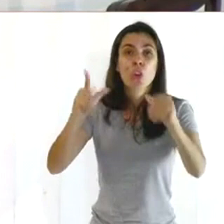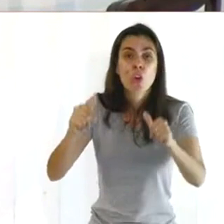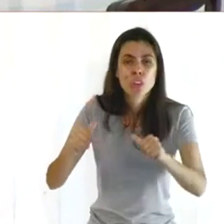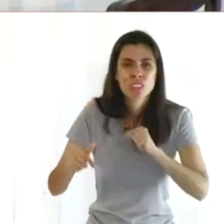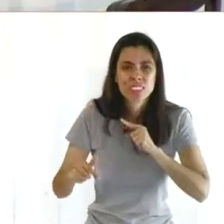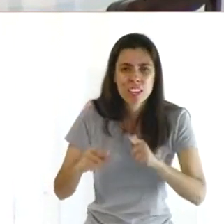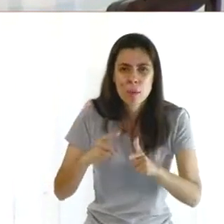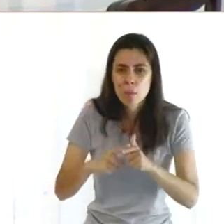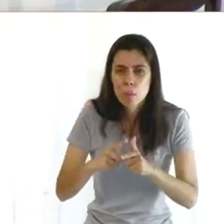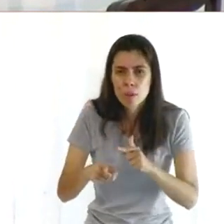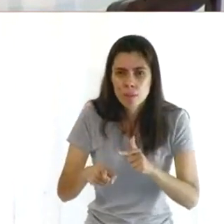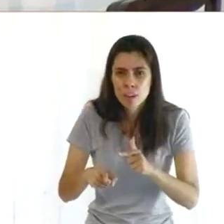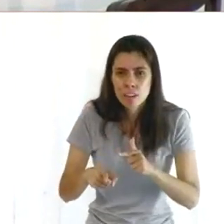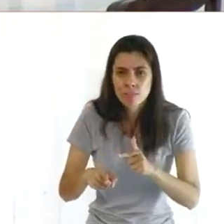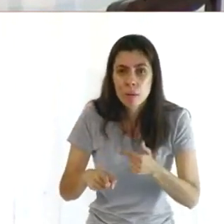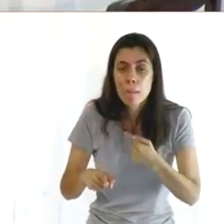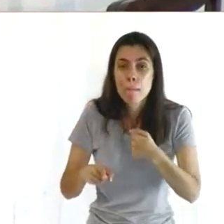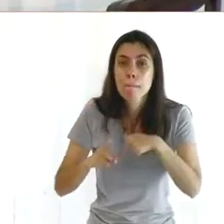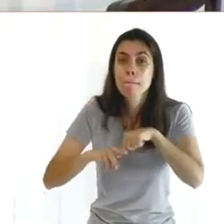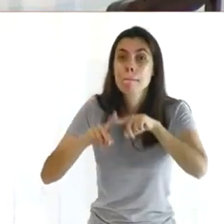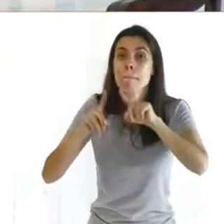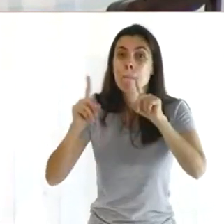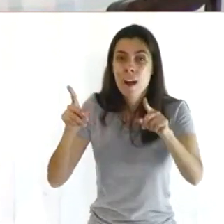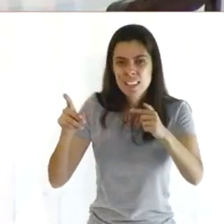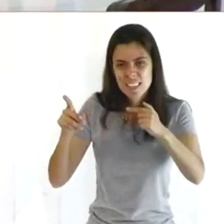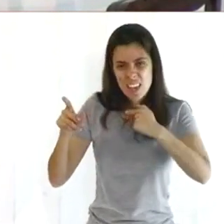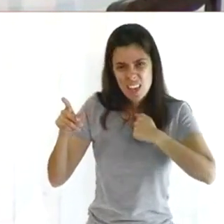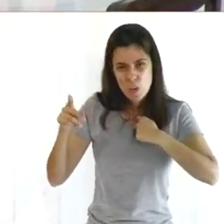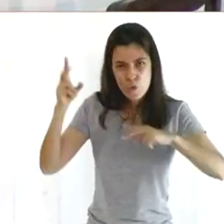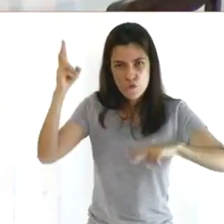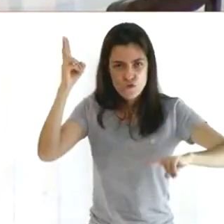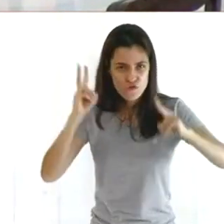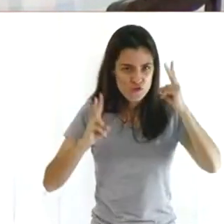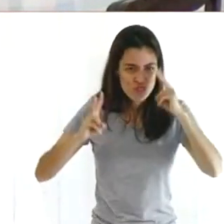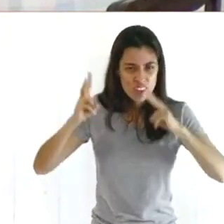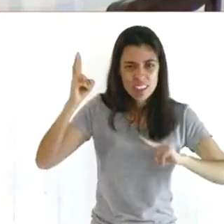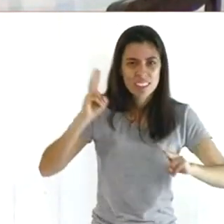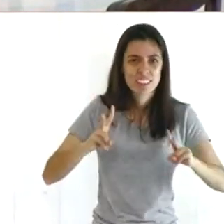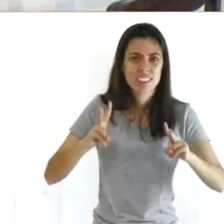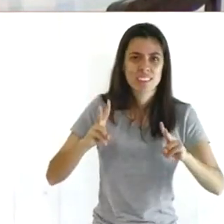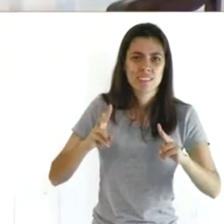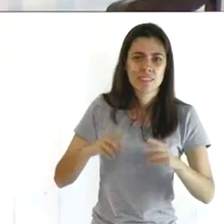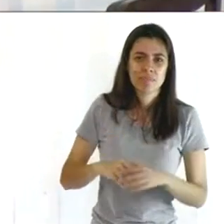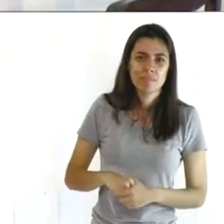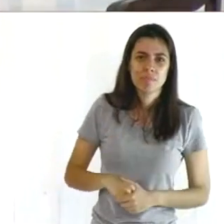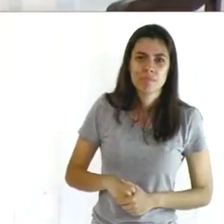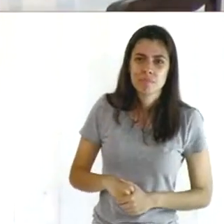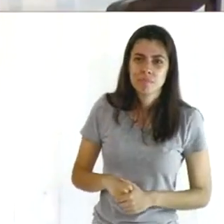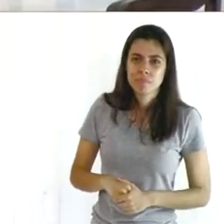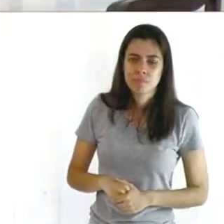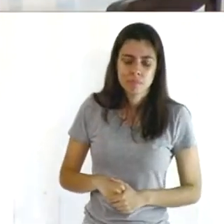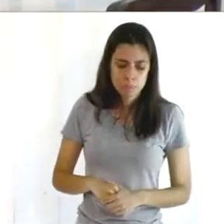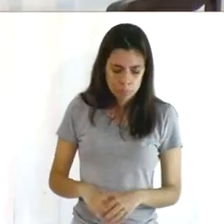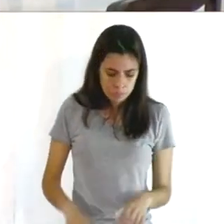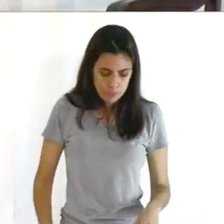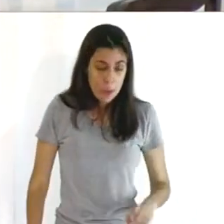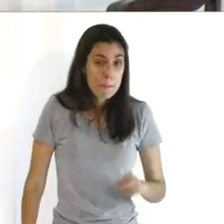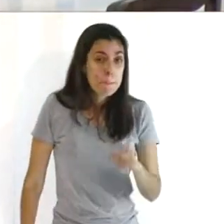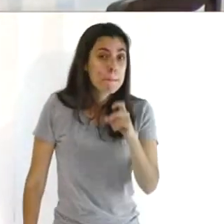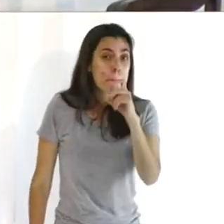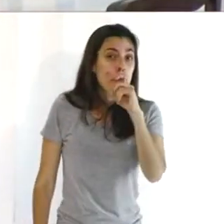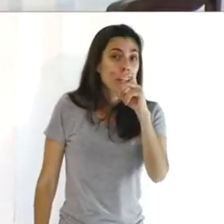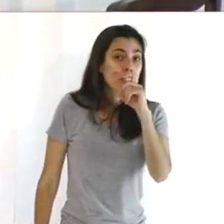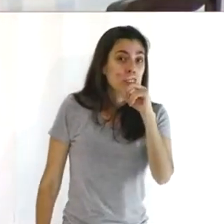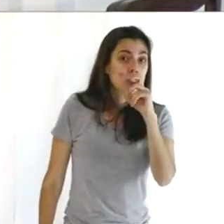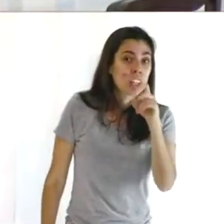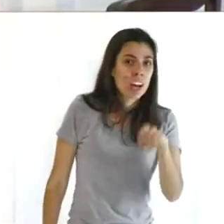mundo. Muitas pessoas estão pregando um falso evangelho por aí, de que crente não sofre, e eu não